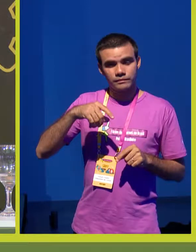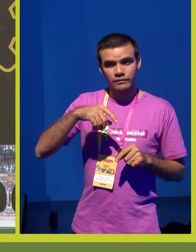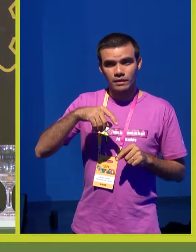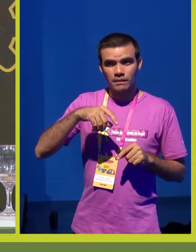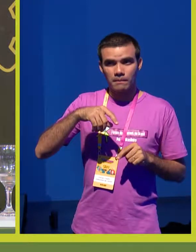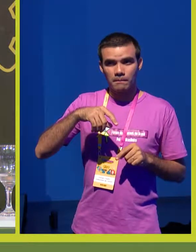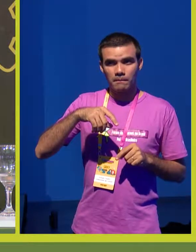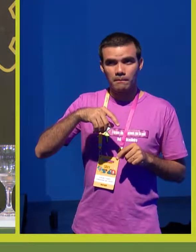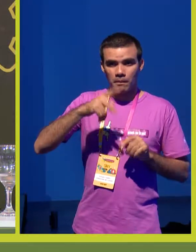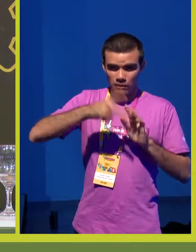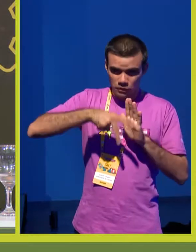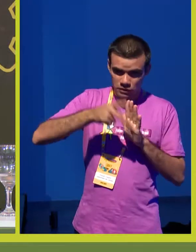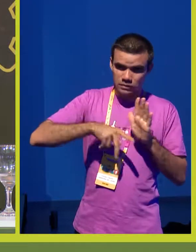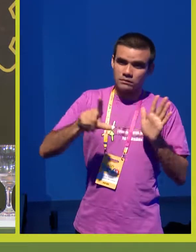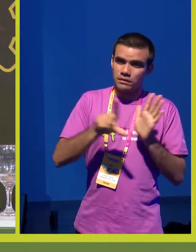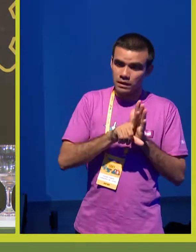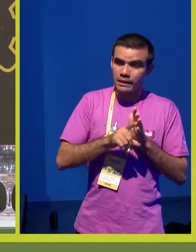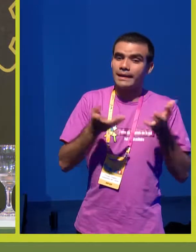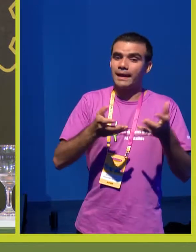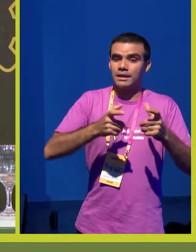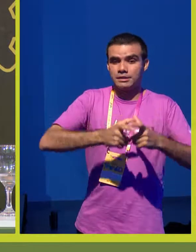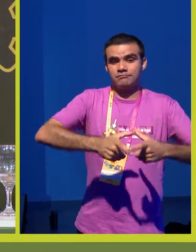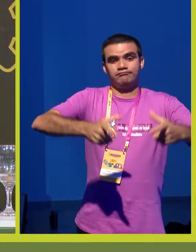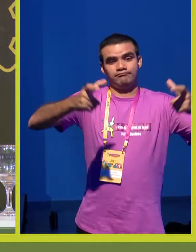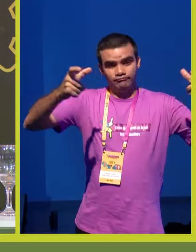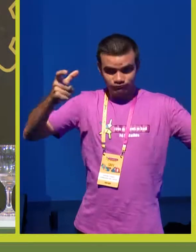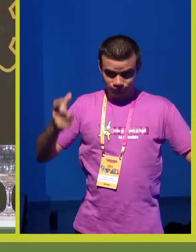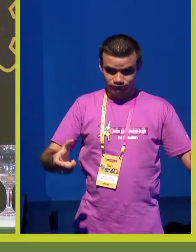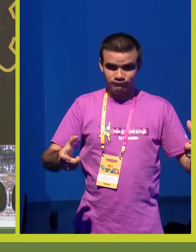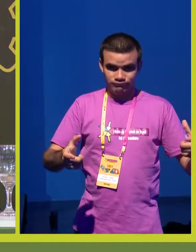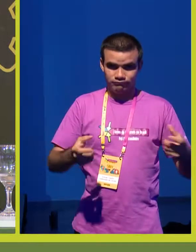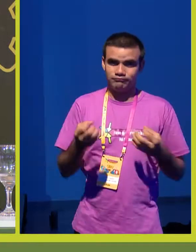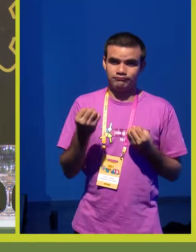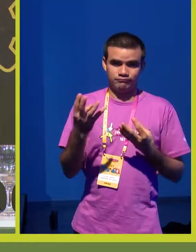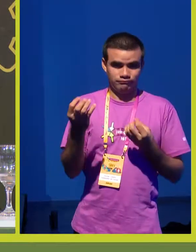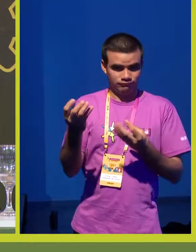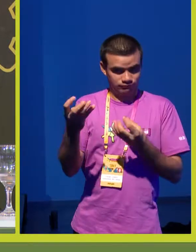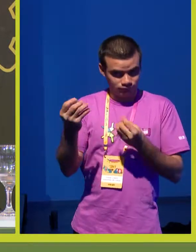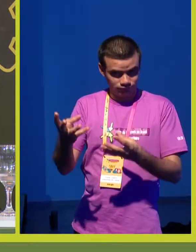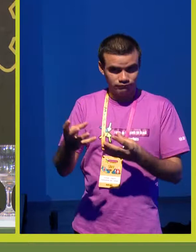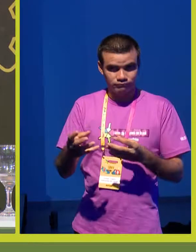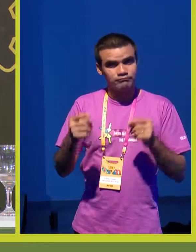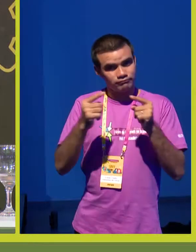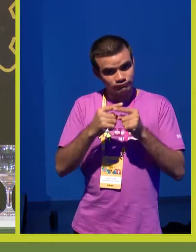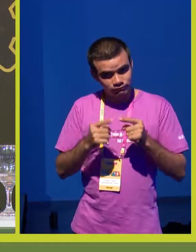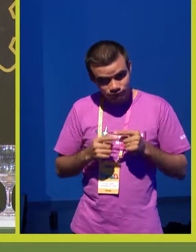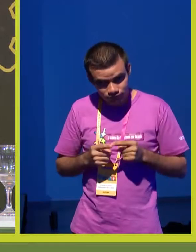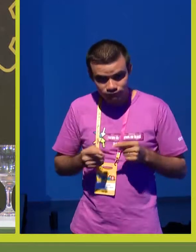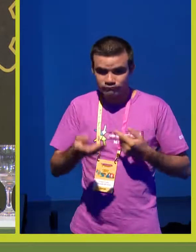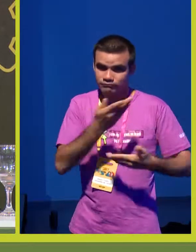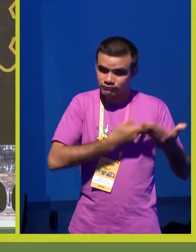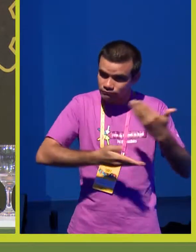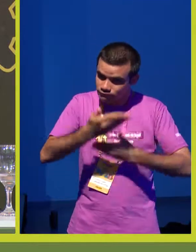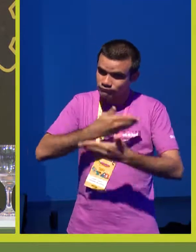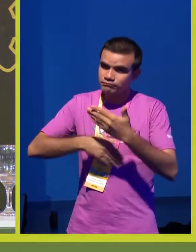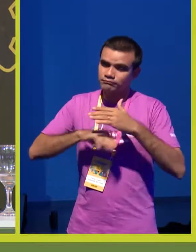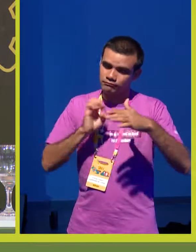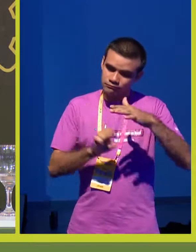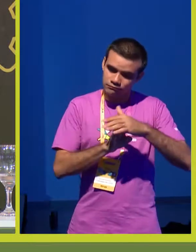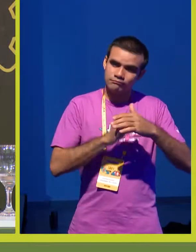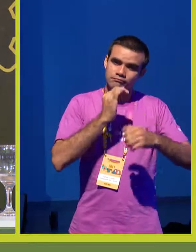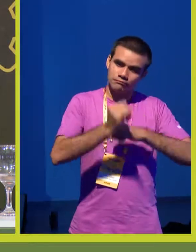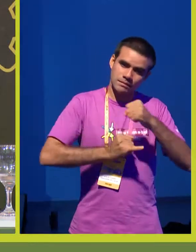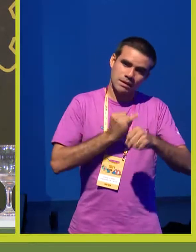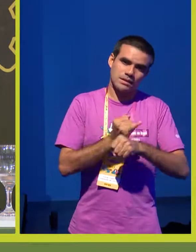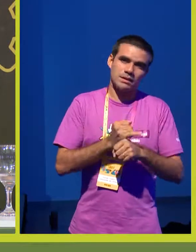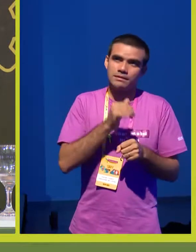expandir a forma como esse instituto é aplicado para obrigar a colaboração de empresas de internet, para, por